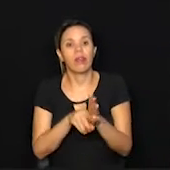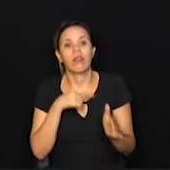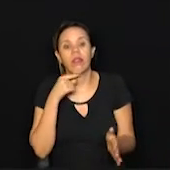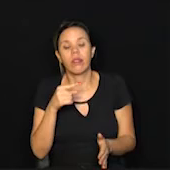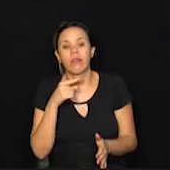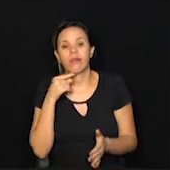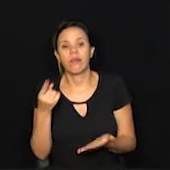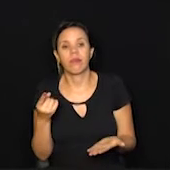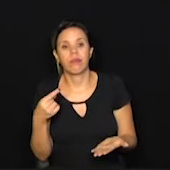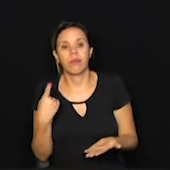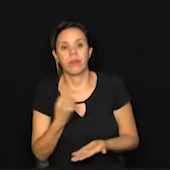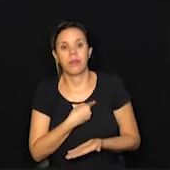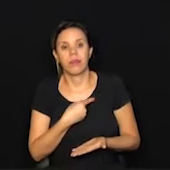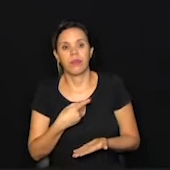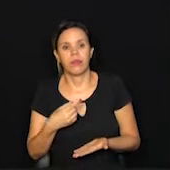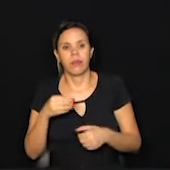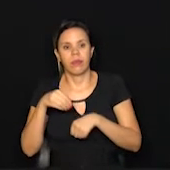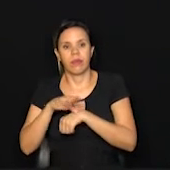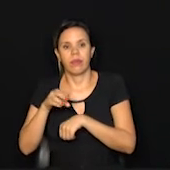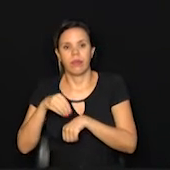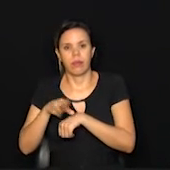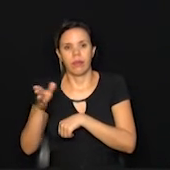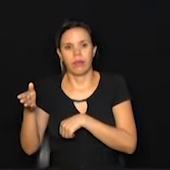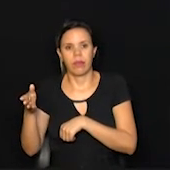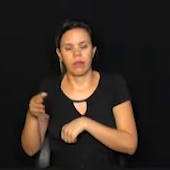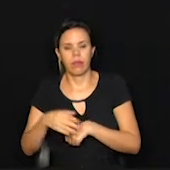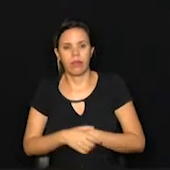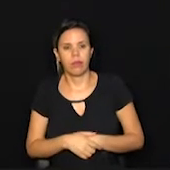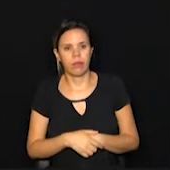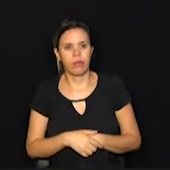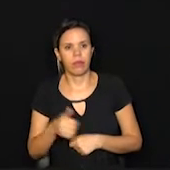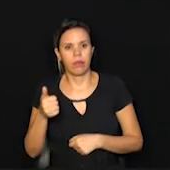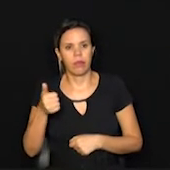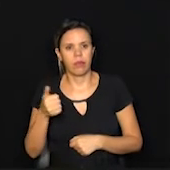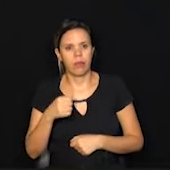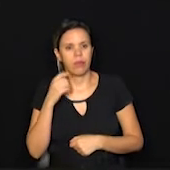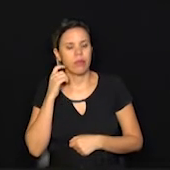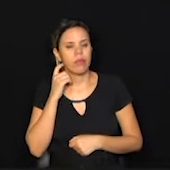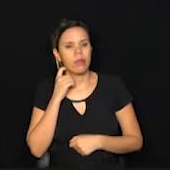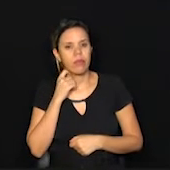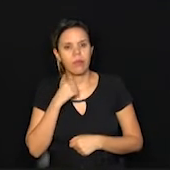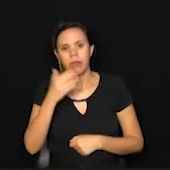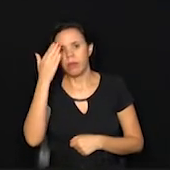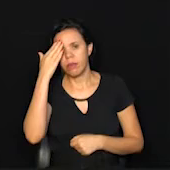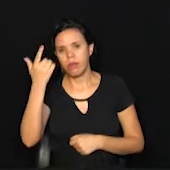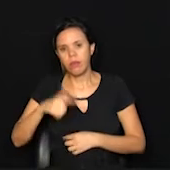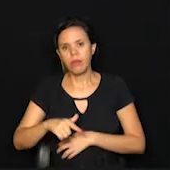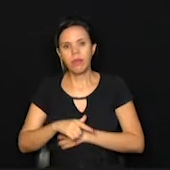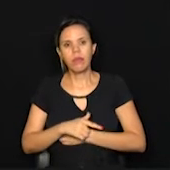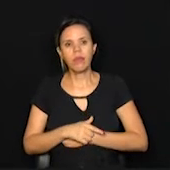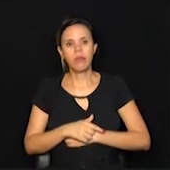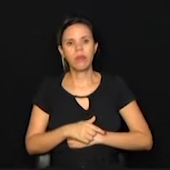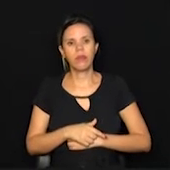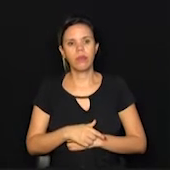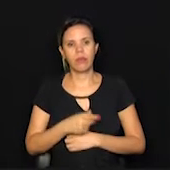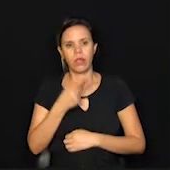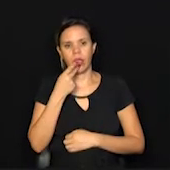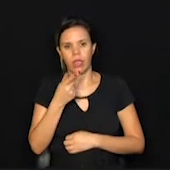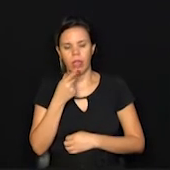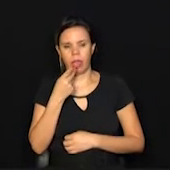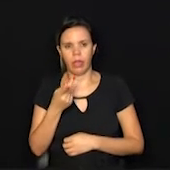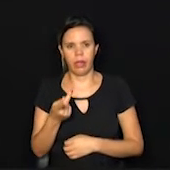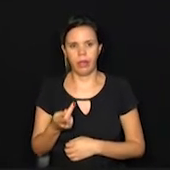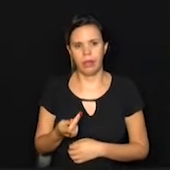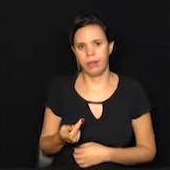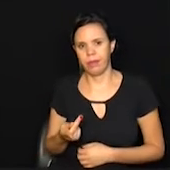volta ele aí a gente vai eu vou te repassar vamos primeiro queria agradecer mais uma vez mas eu queria falar